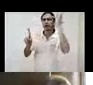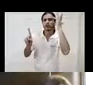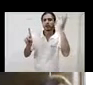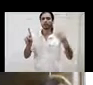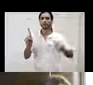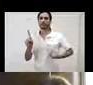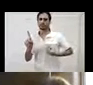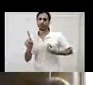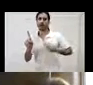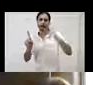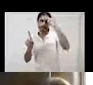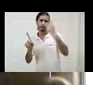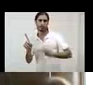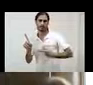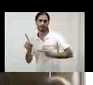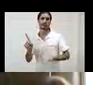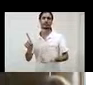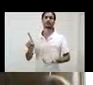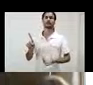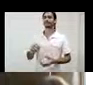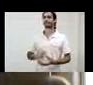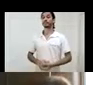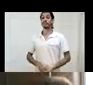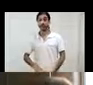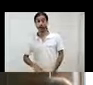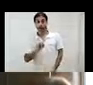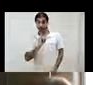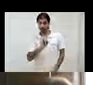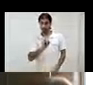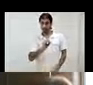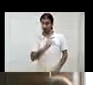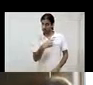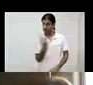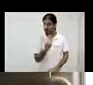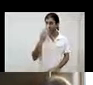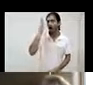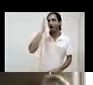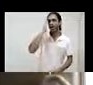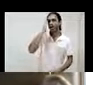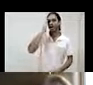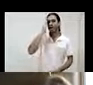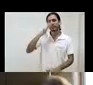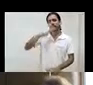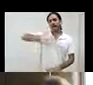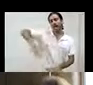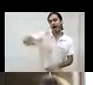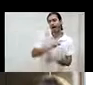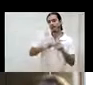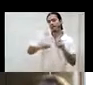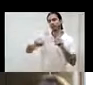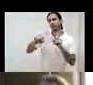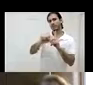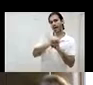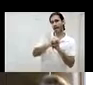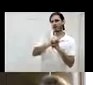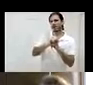o campo social onde esses diferentes sujeitos estão presentes como sujeitos ativos